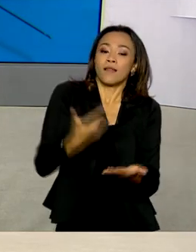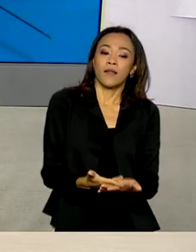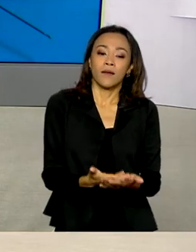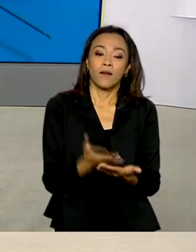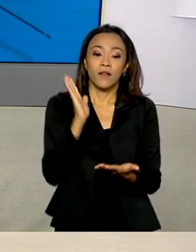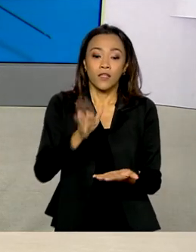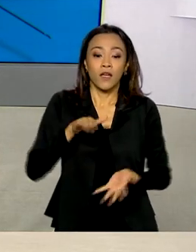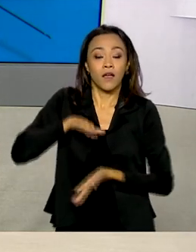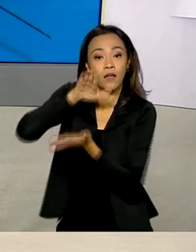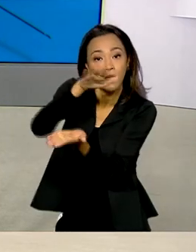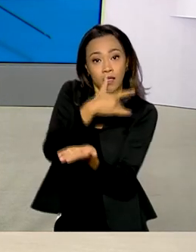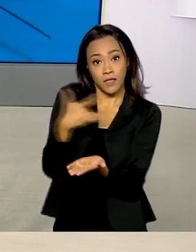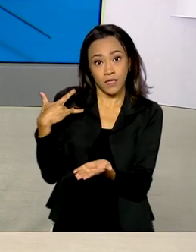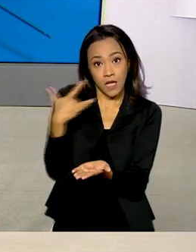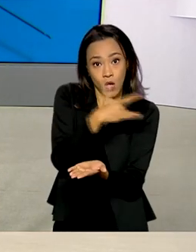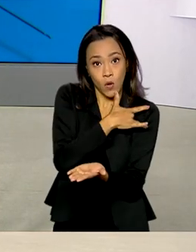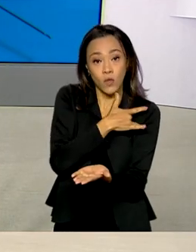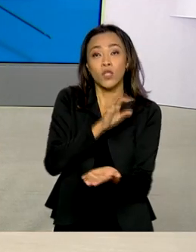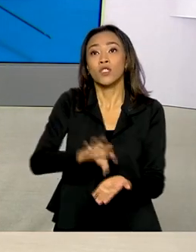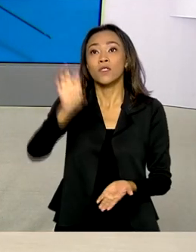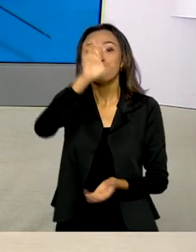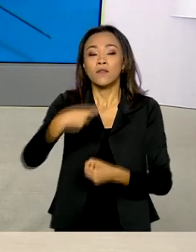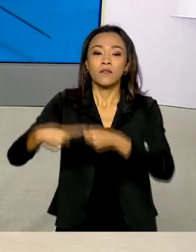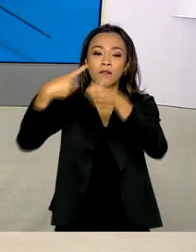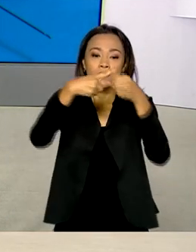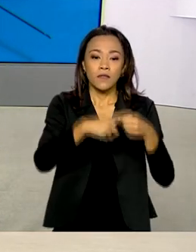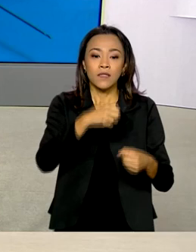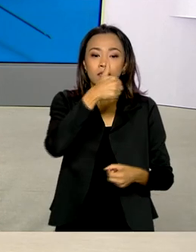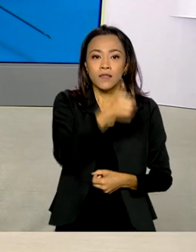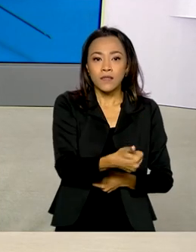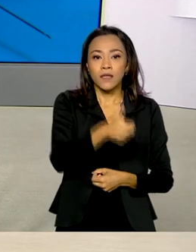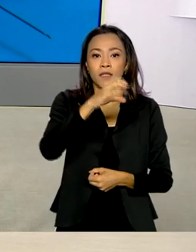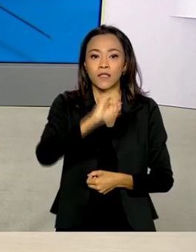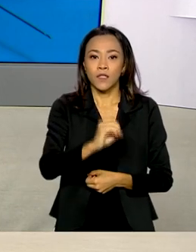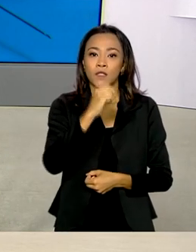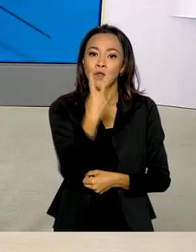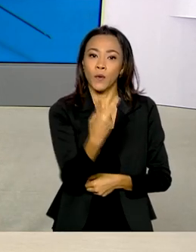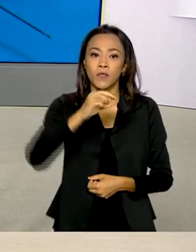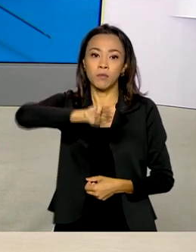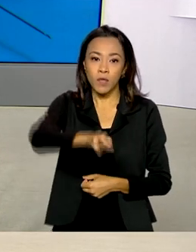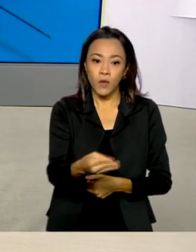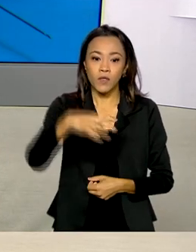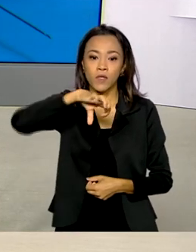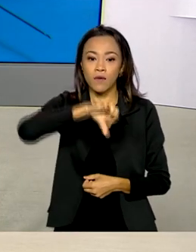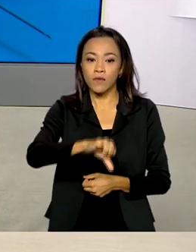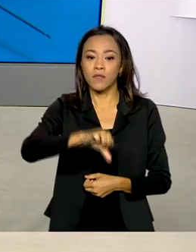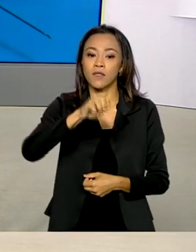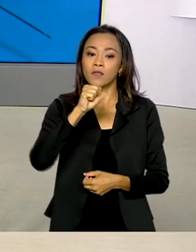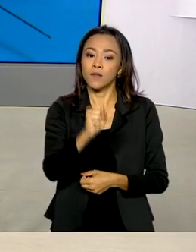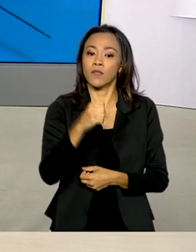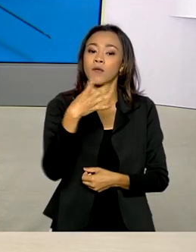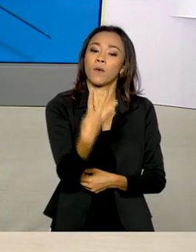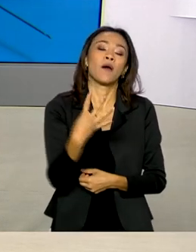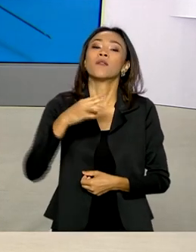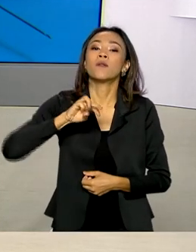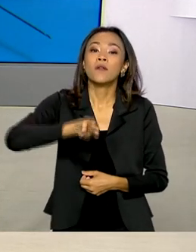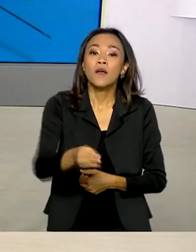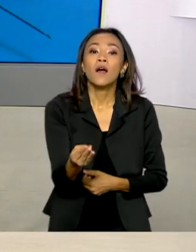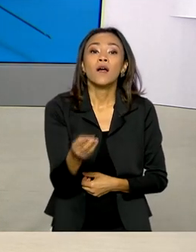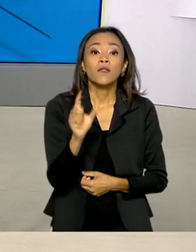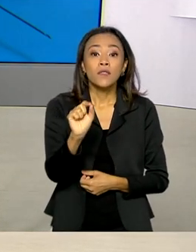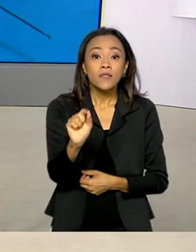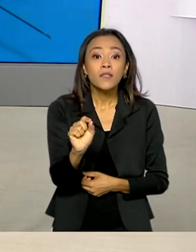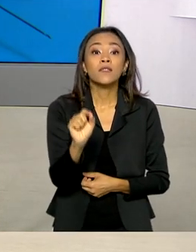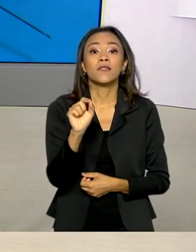já distribuiu a estados e municípios mais de 102 milhões 984 mil doses de vacinas contra